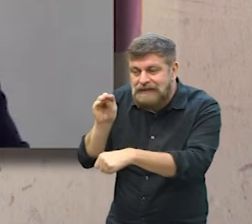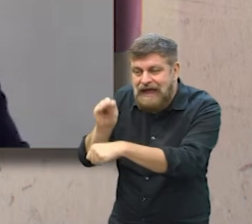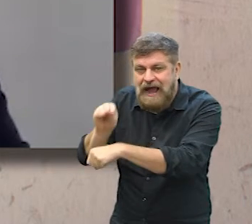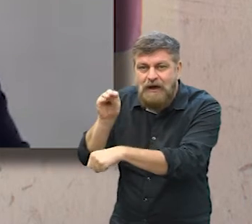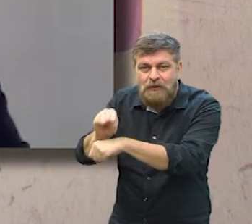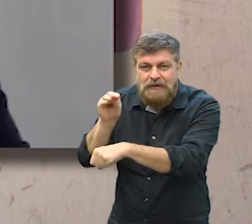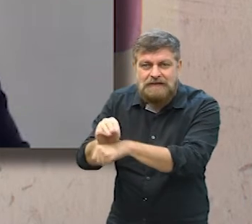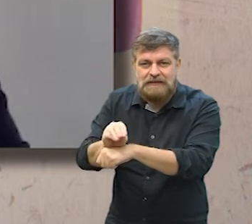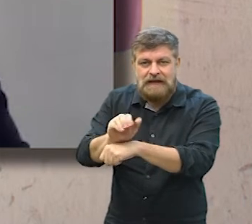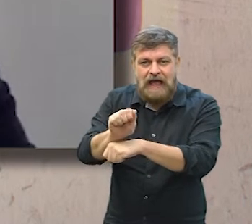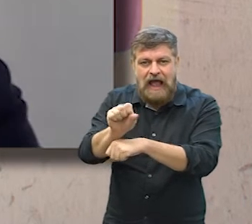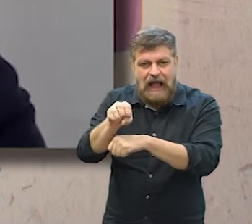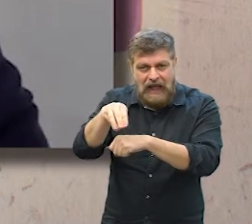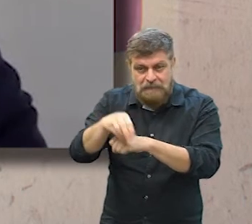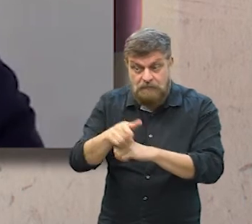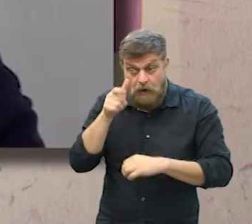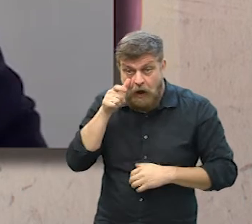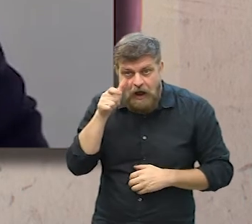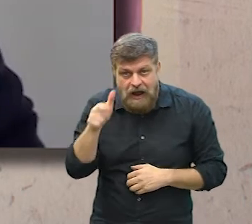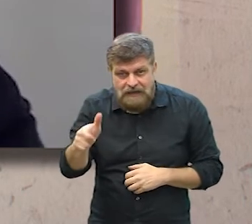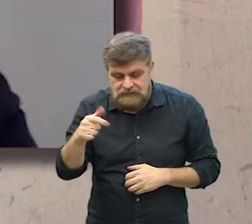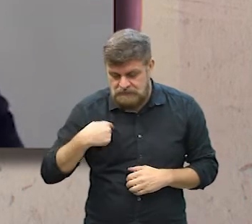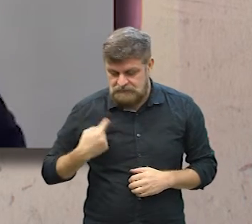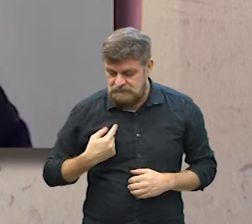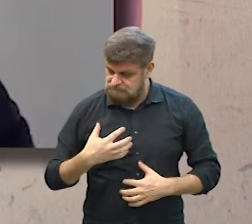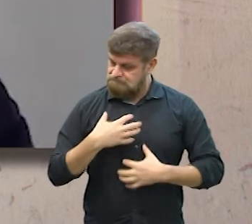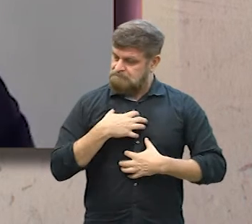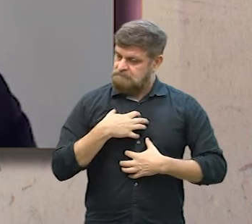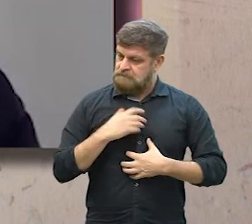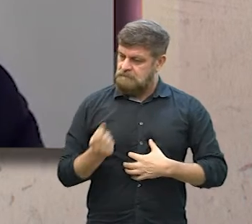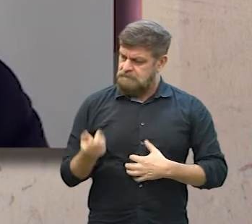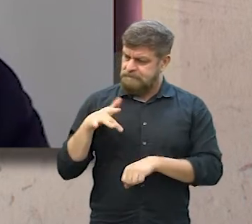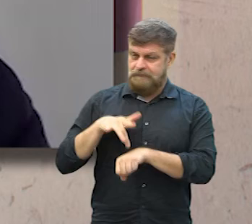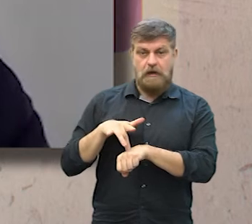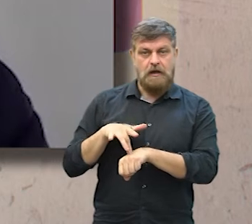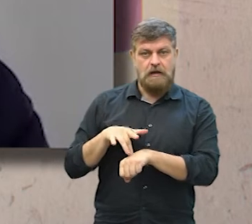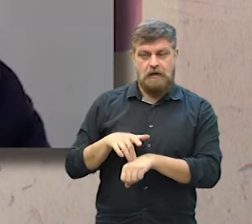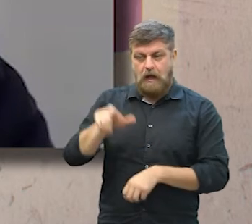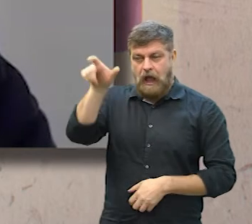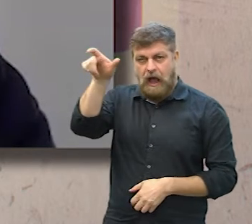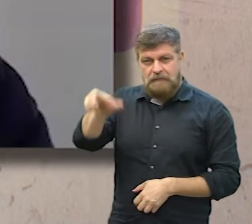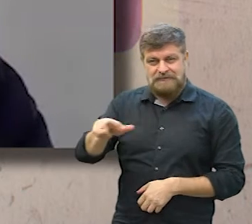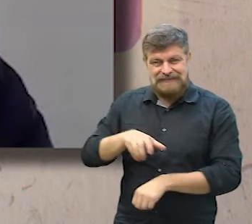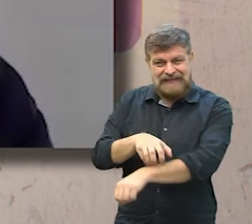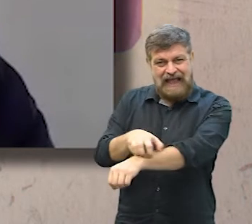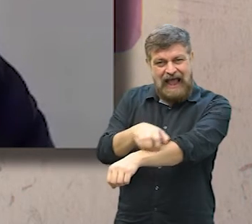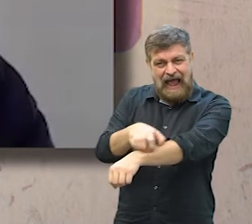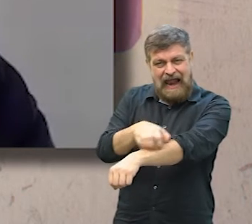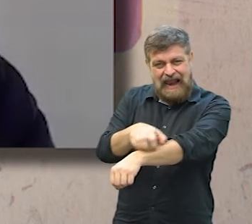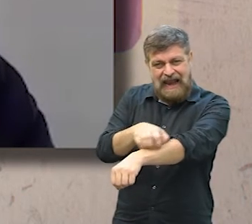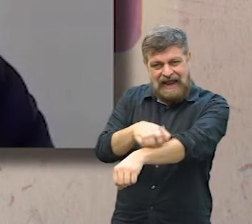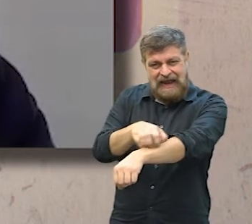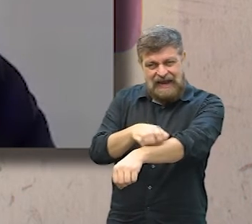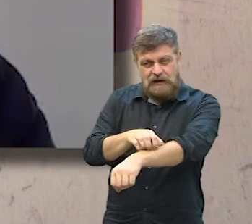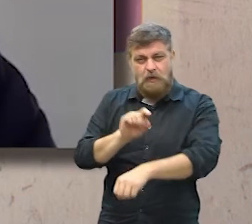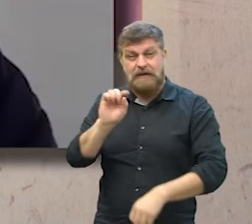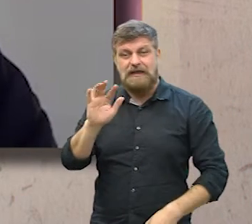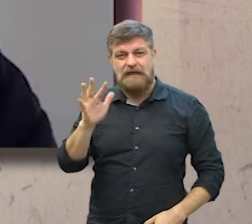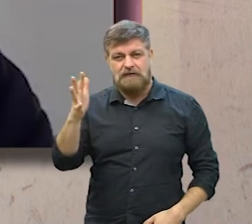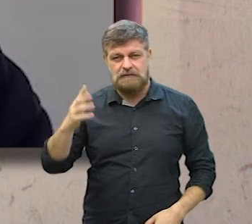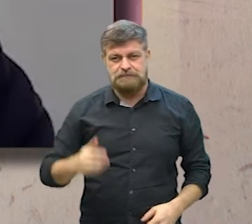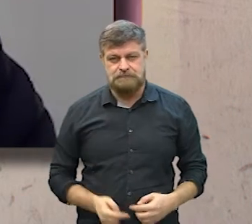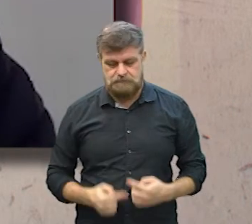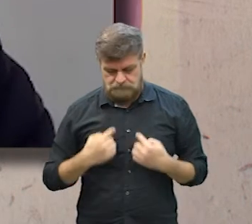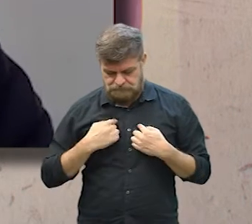tratada. E mais do que isso, que foi muito interessante, ao mesmo tempo animador, foi que se descobriu que quando é o tipo alérgico da asma,